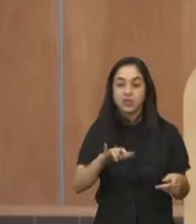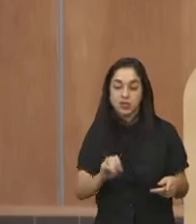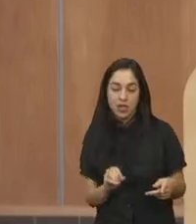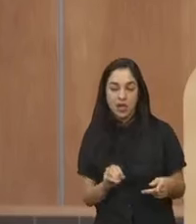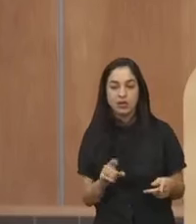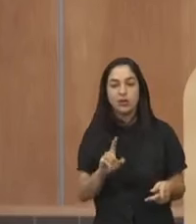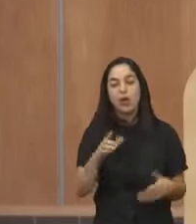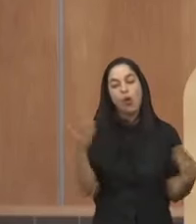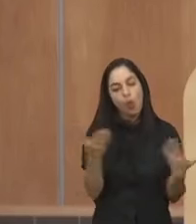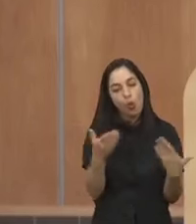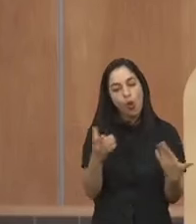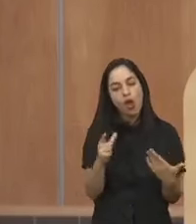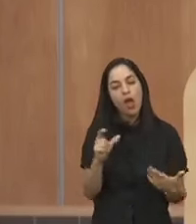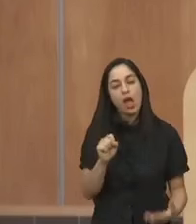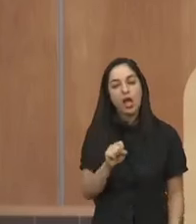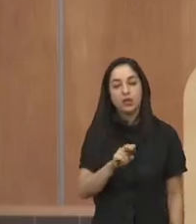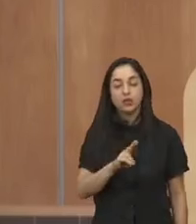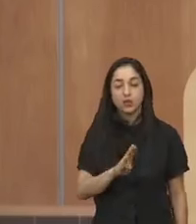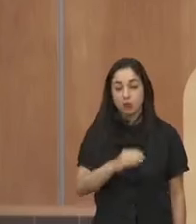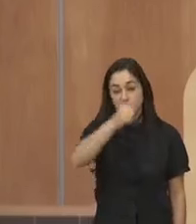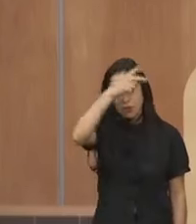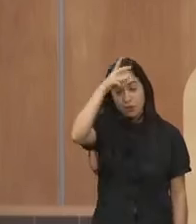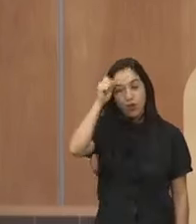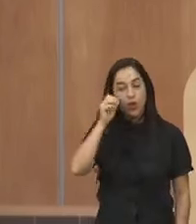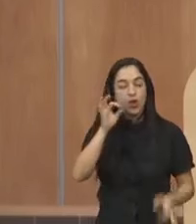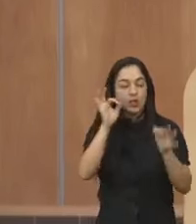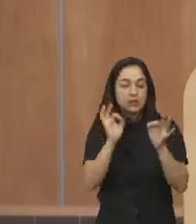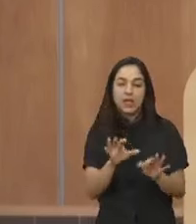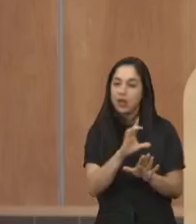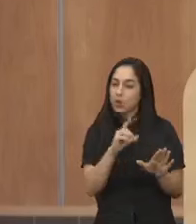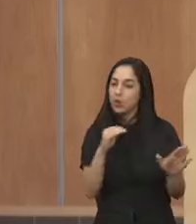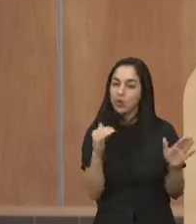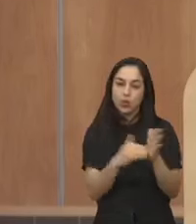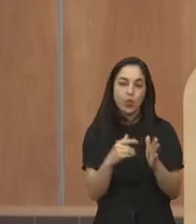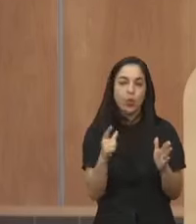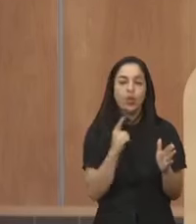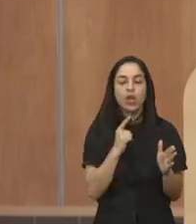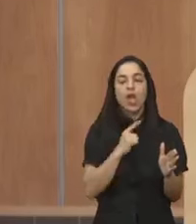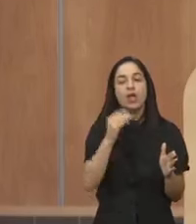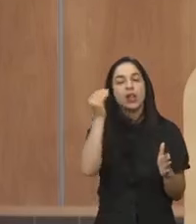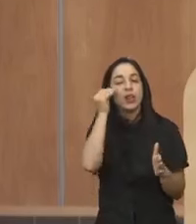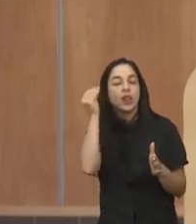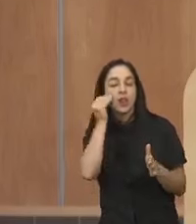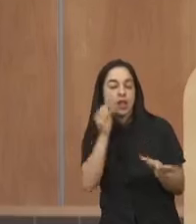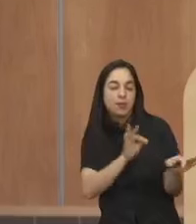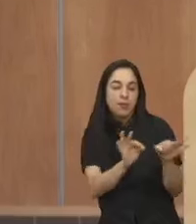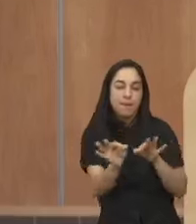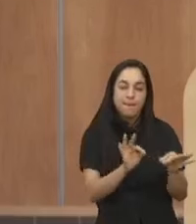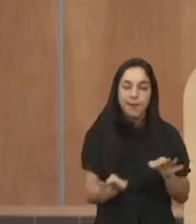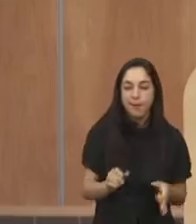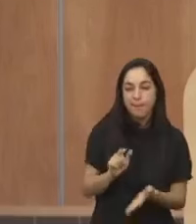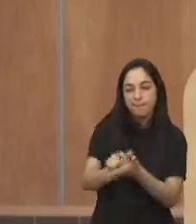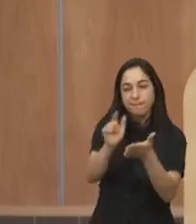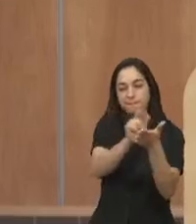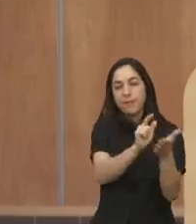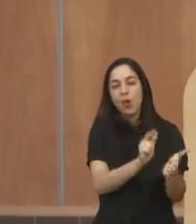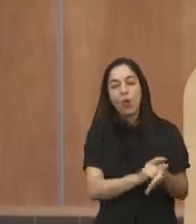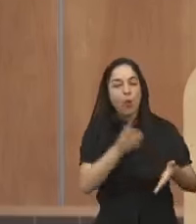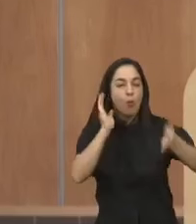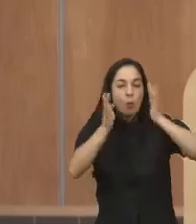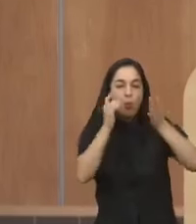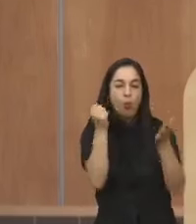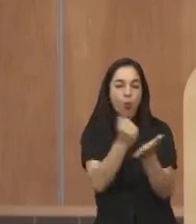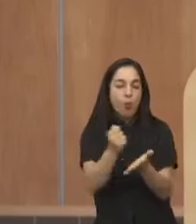com maquinários, com motopodas, motorroçadeiras. Busquei, fiz ali uma almoxarifada que não tinha. Sou grato a todos os funcionários